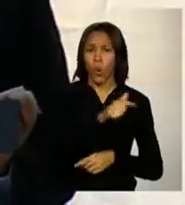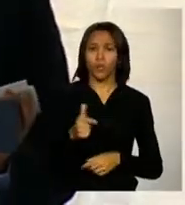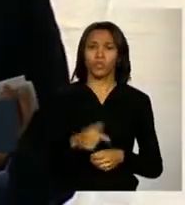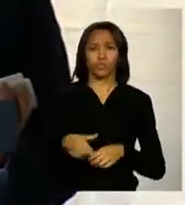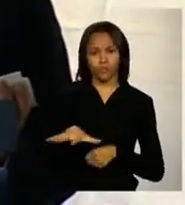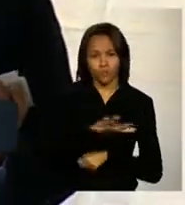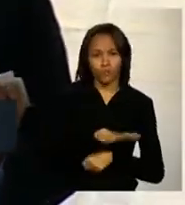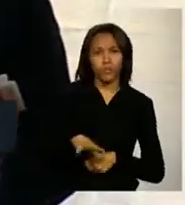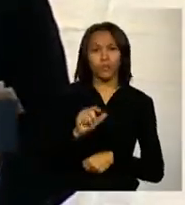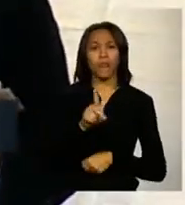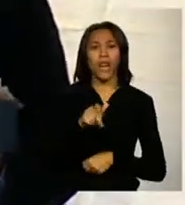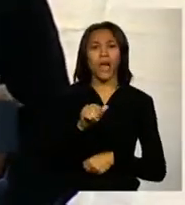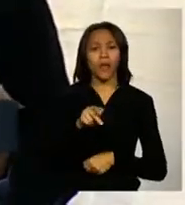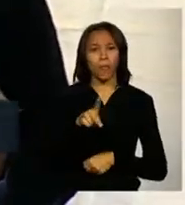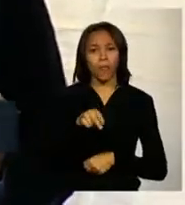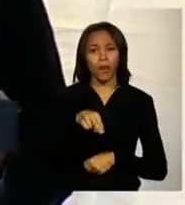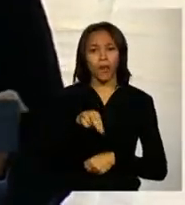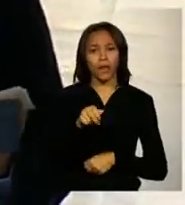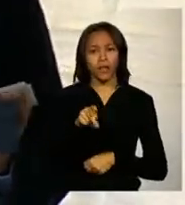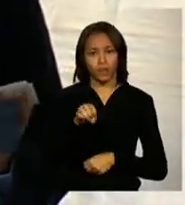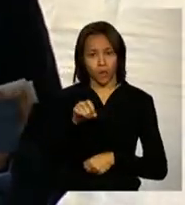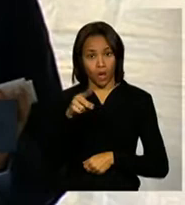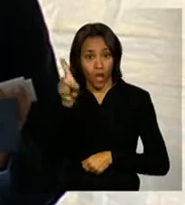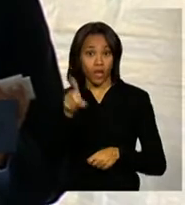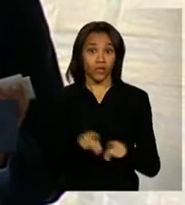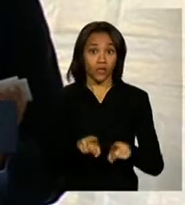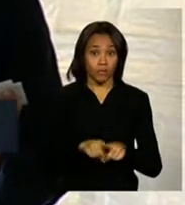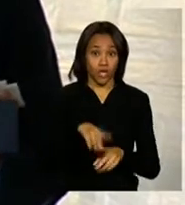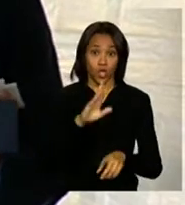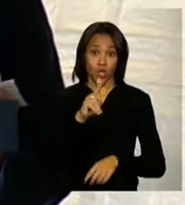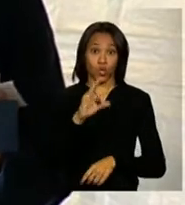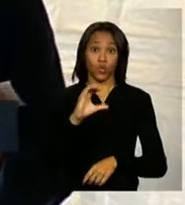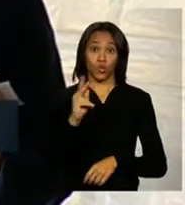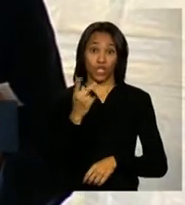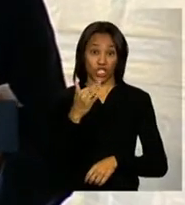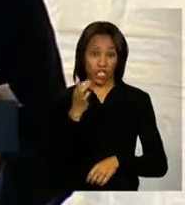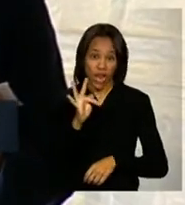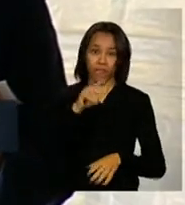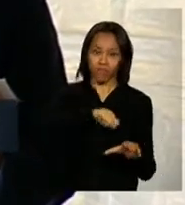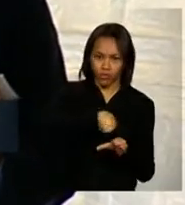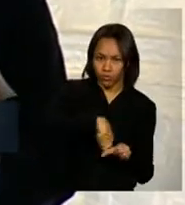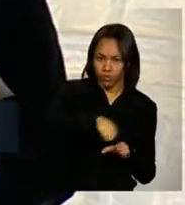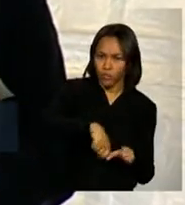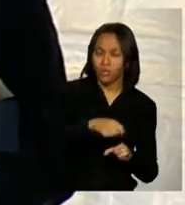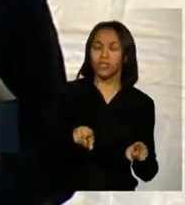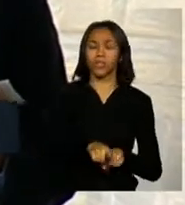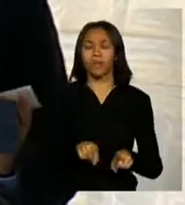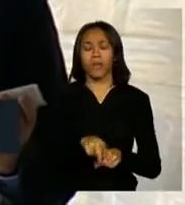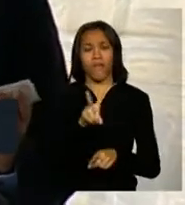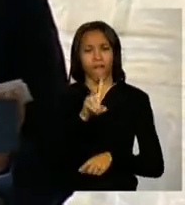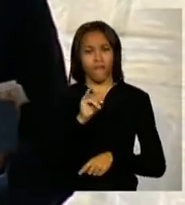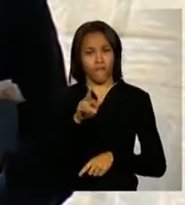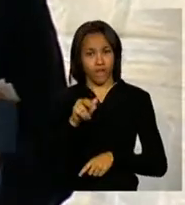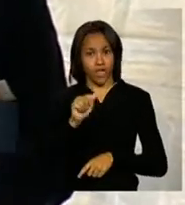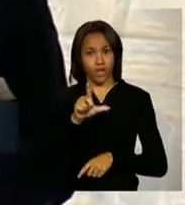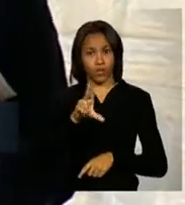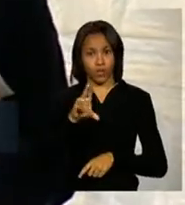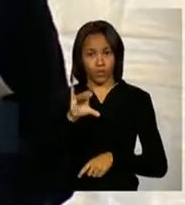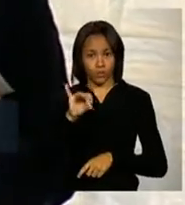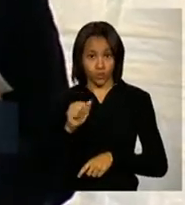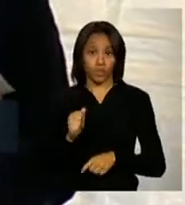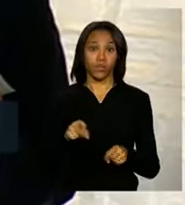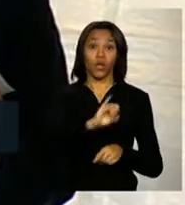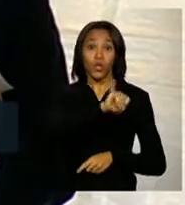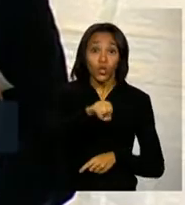Paranoá o chefe do Camargo a Vera Lúcia Coelho da ouvidoria Geral do Distrito Federal